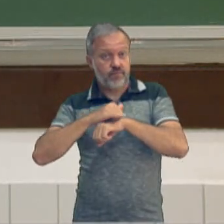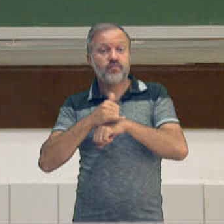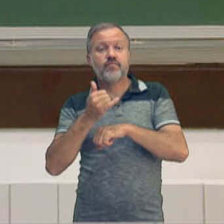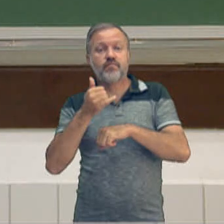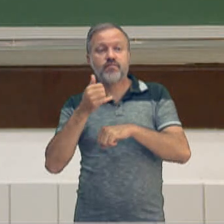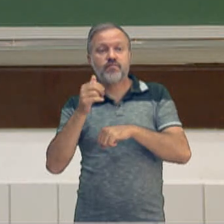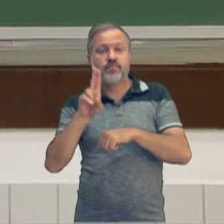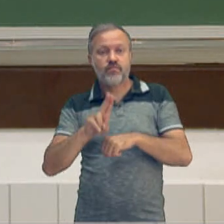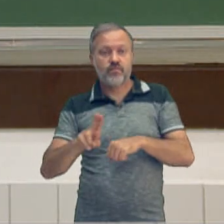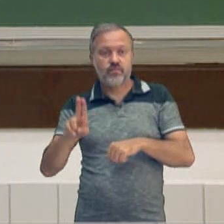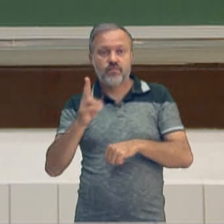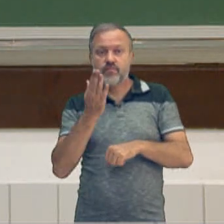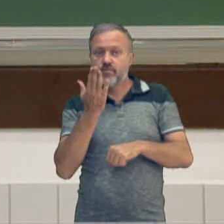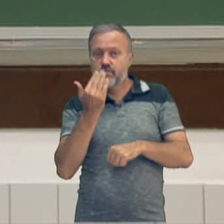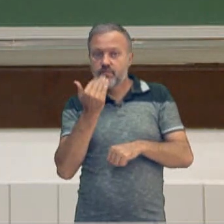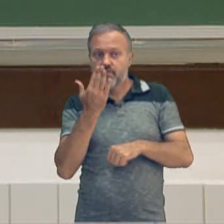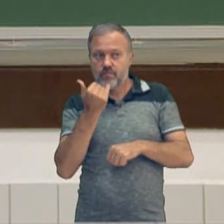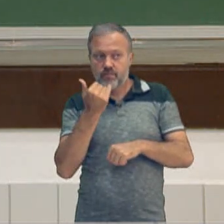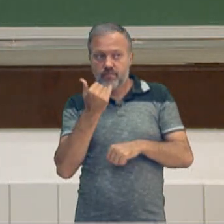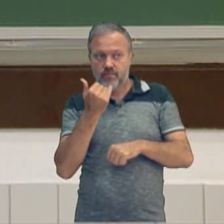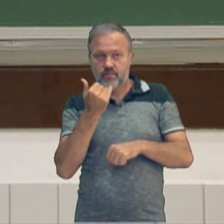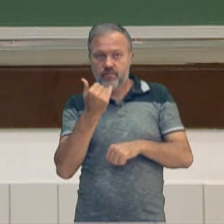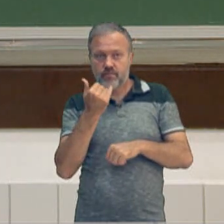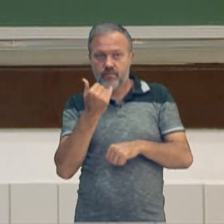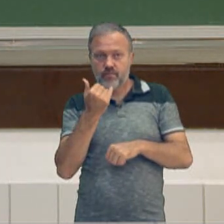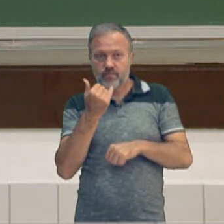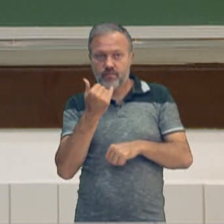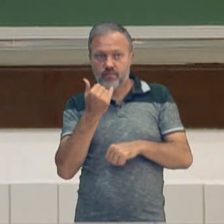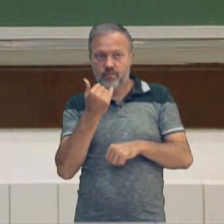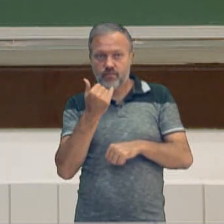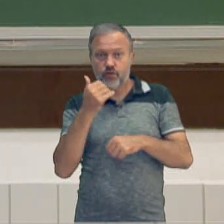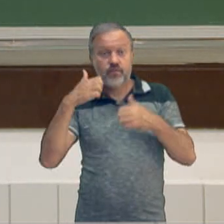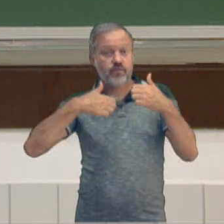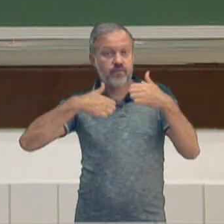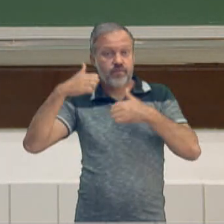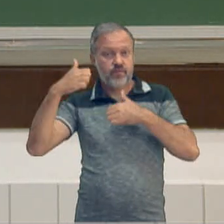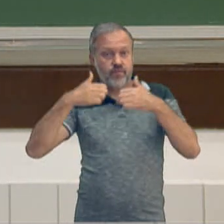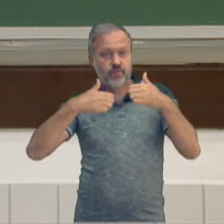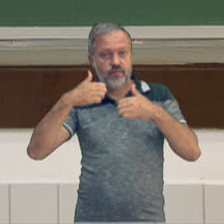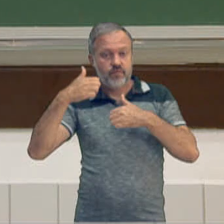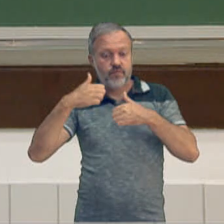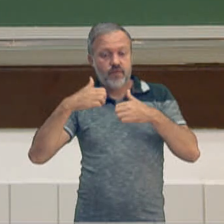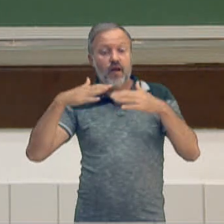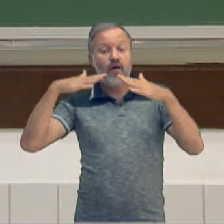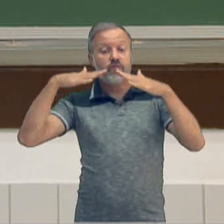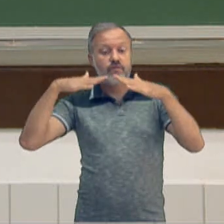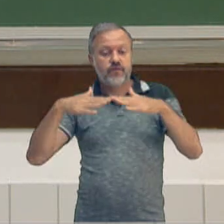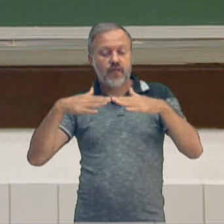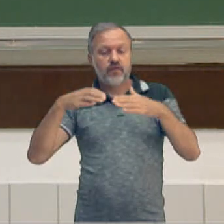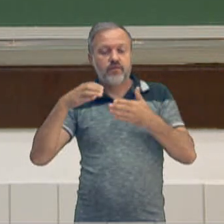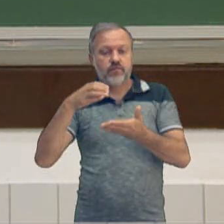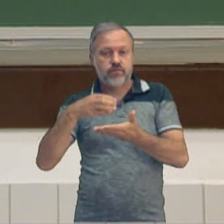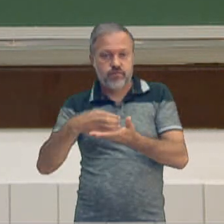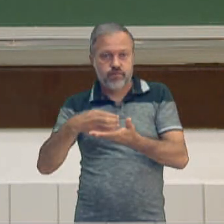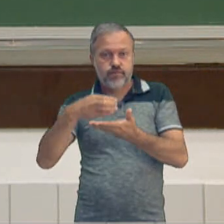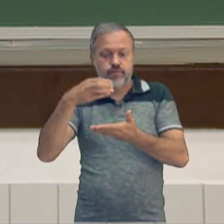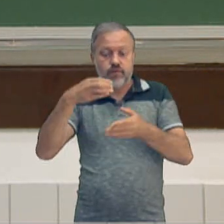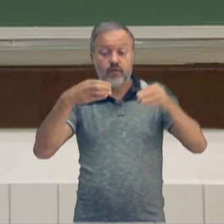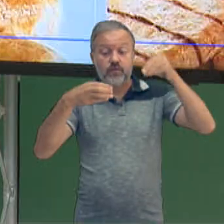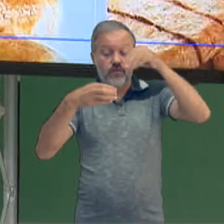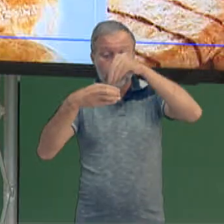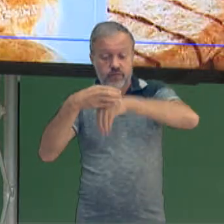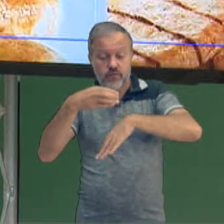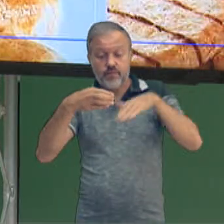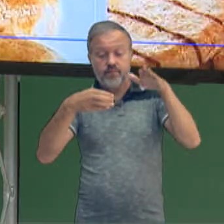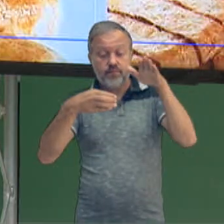alimentos industrializados, porque conserva por mais tempo, deixa o alimento mais bonito, né, chama